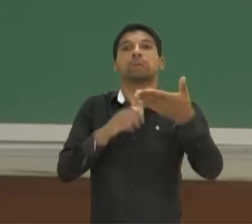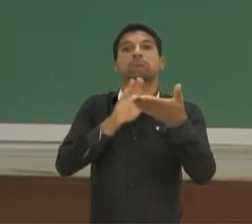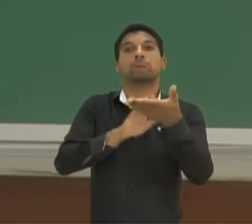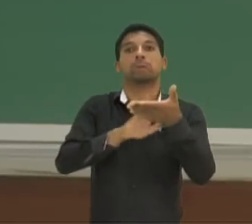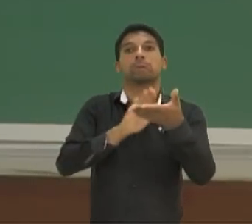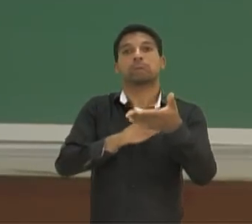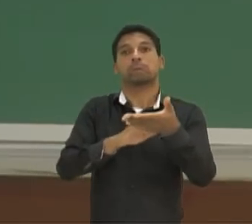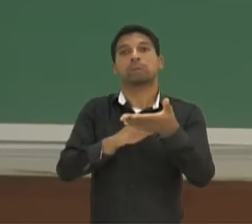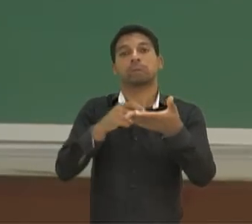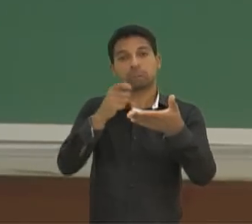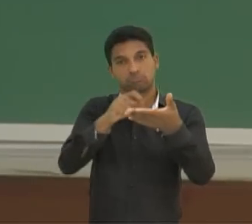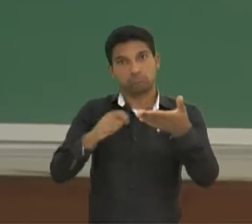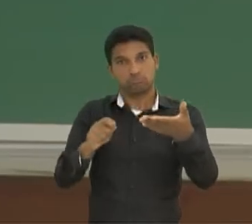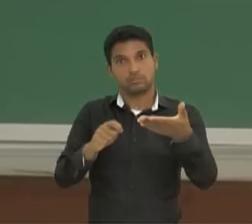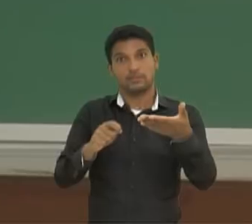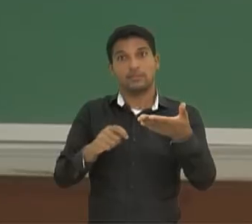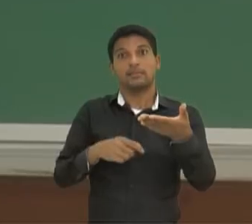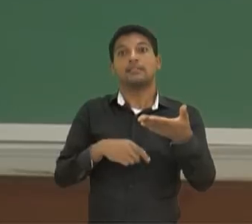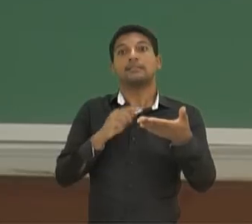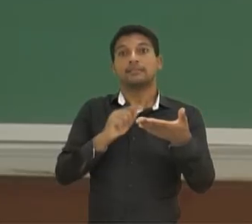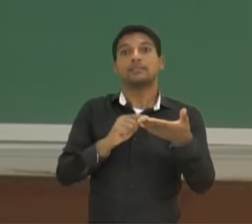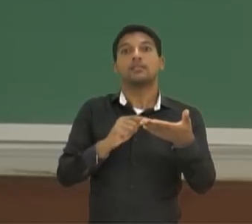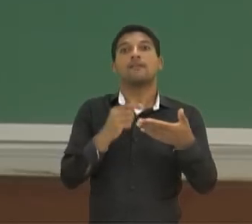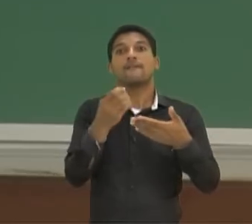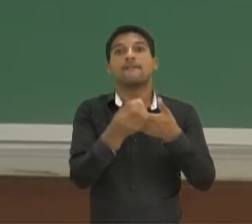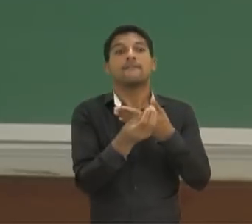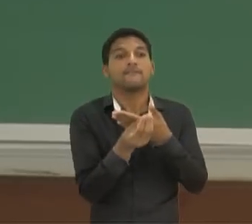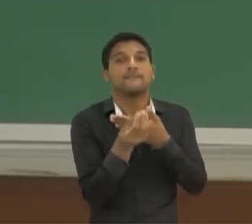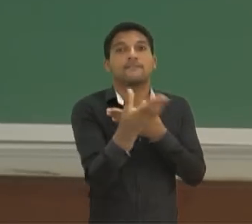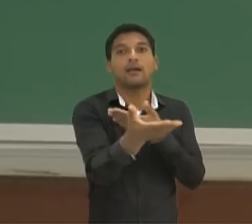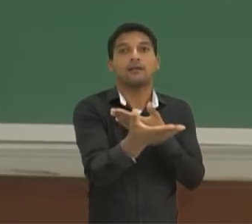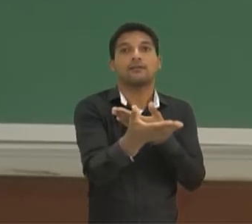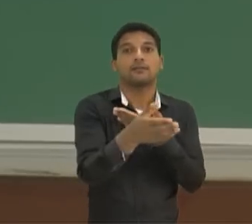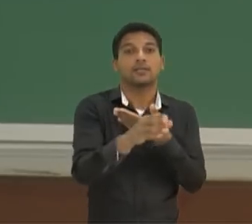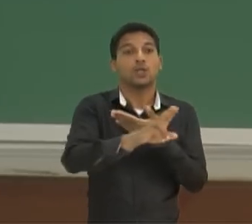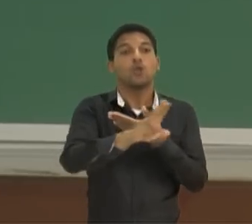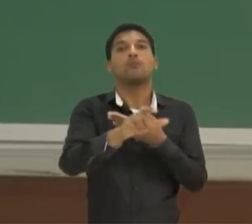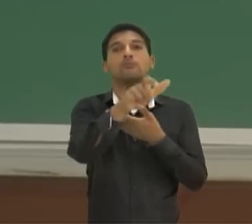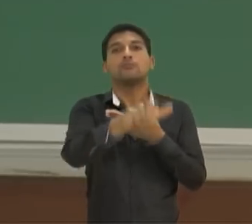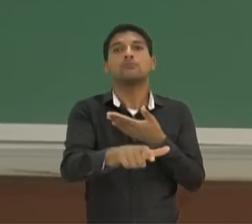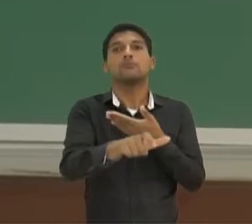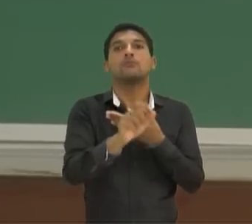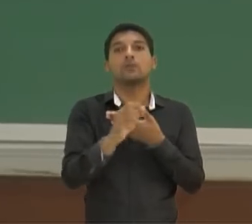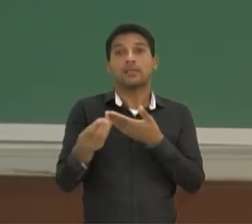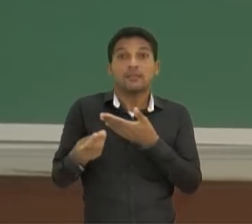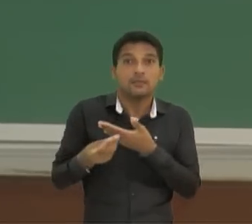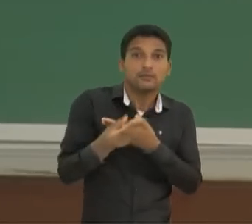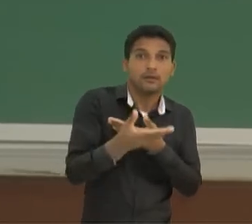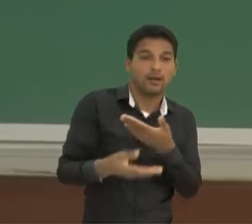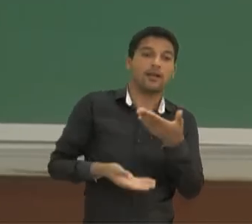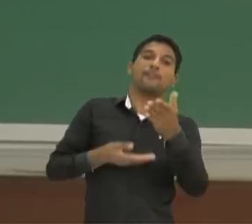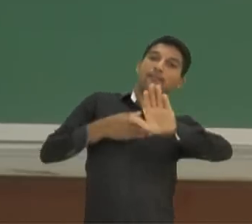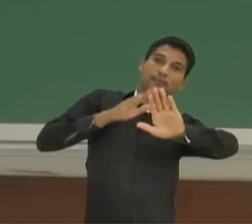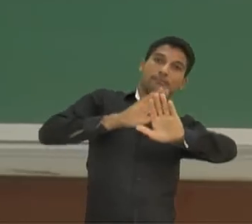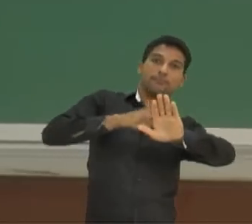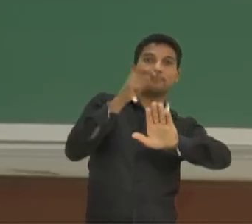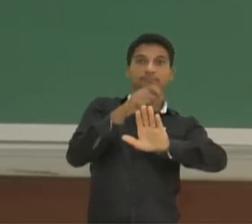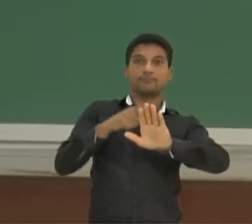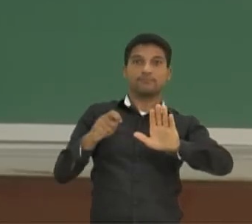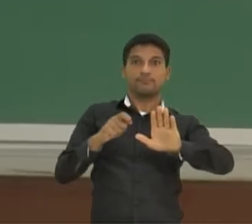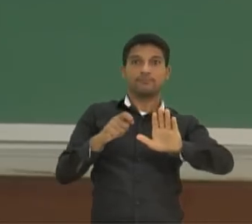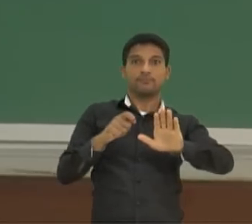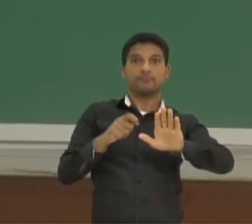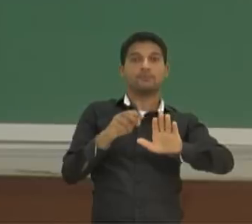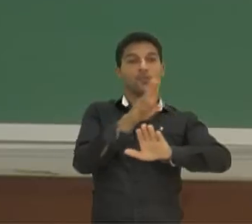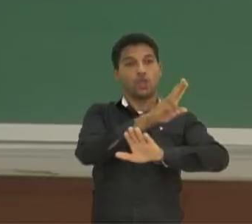ali no corpo do e-mail quando a gente envia, né? Mas sempre é bom também a gente escrever e se apresentar para a pessoa, né? Ainda que a pessoa